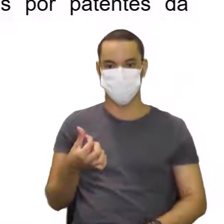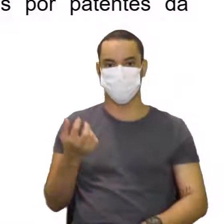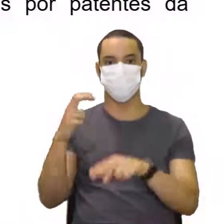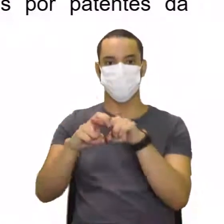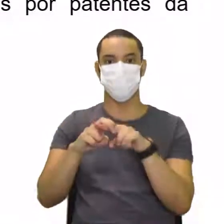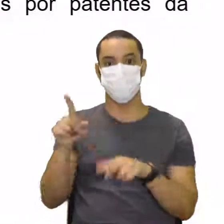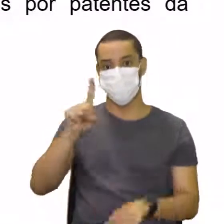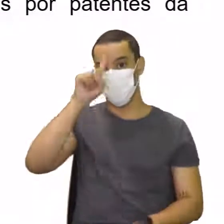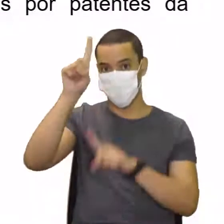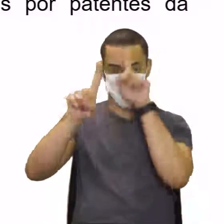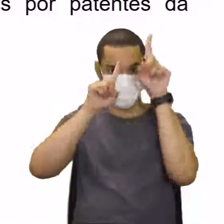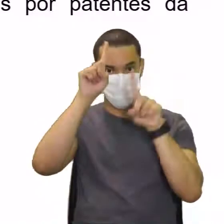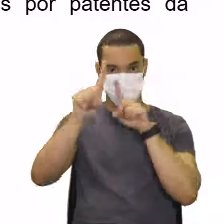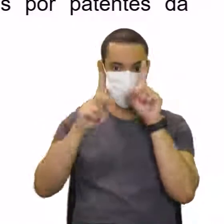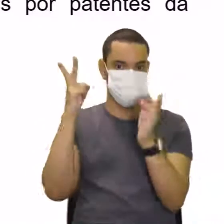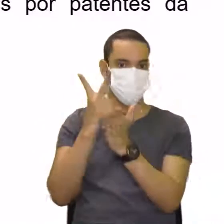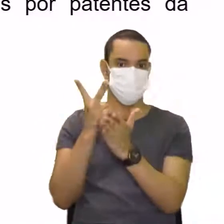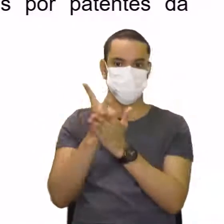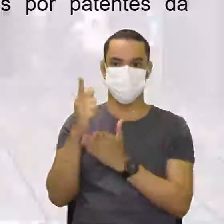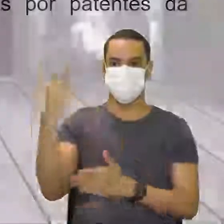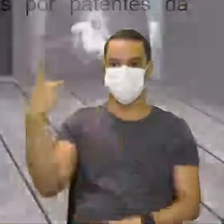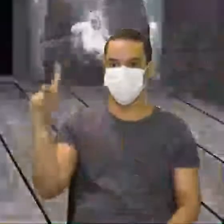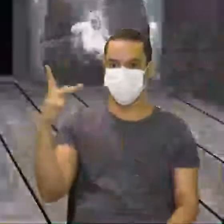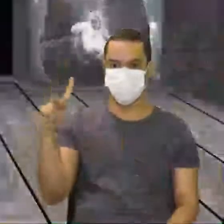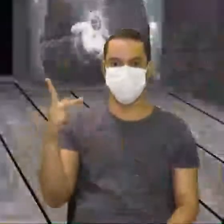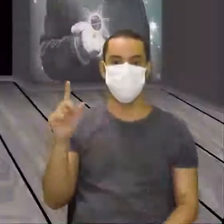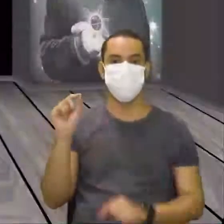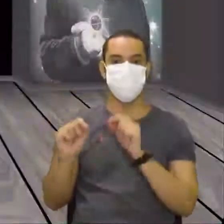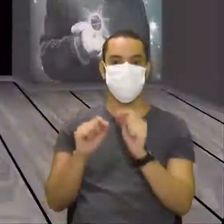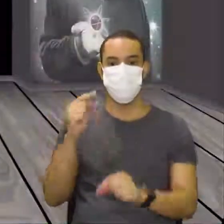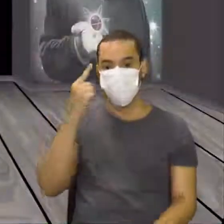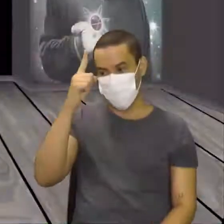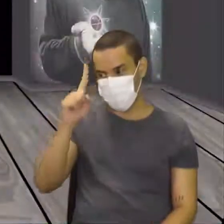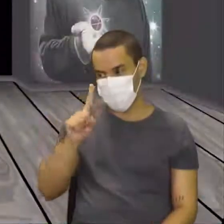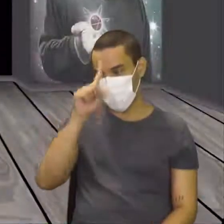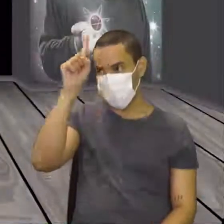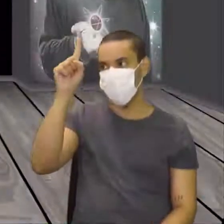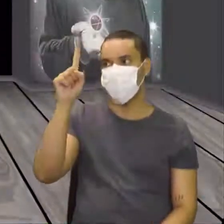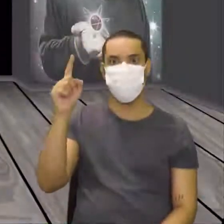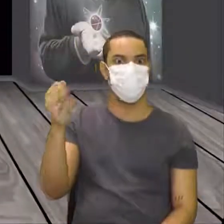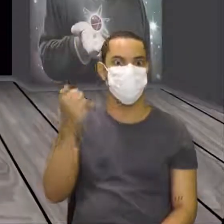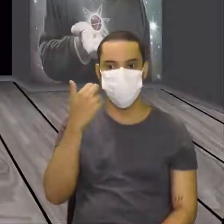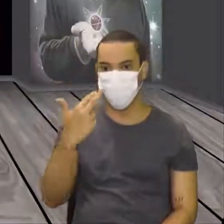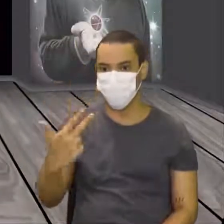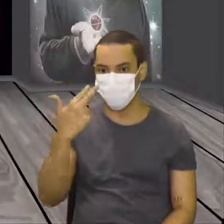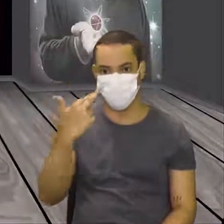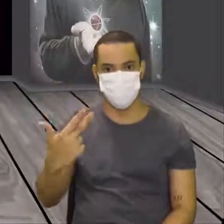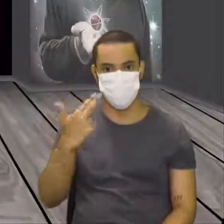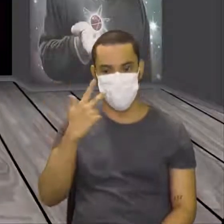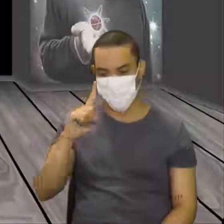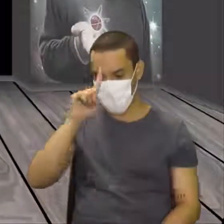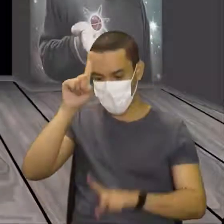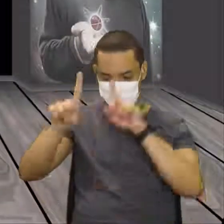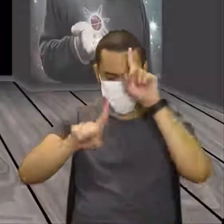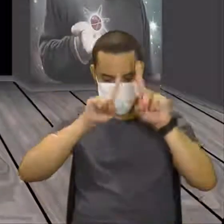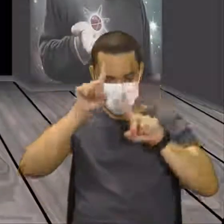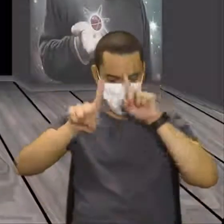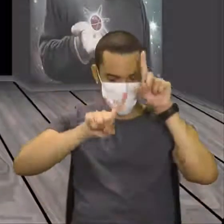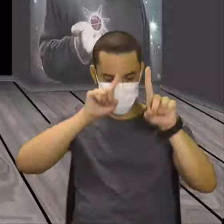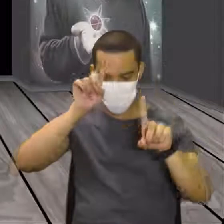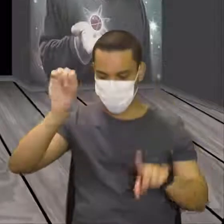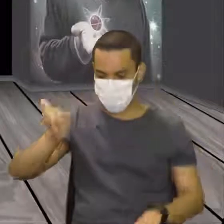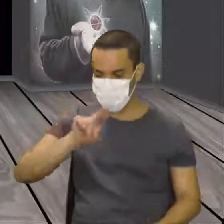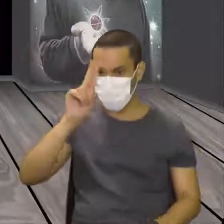das invenções sempre é dessa forma, né, pessoal? Você cria alguma coisa inovadora, você inventa ou você